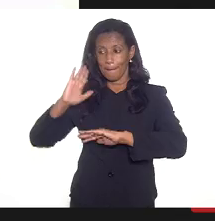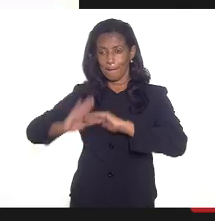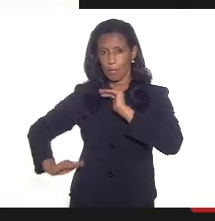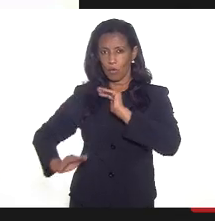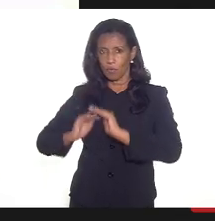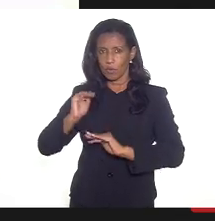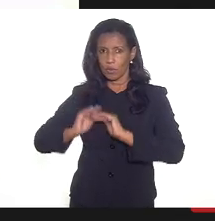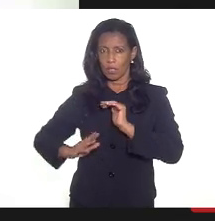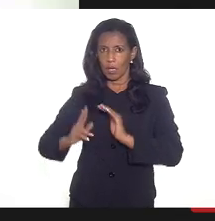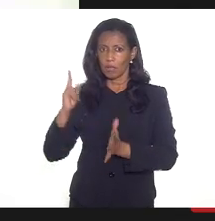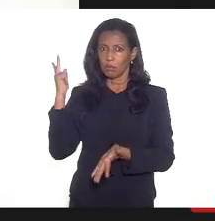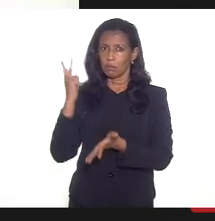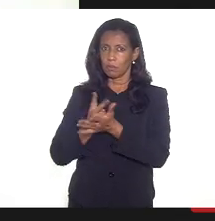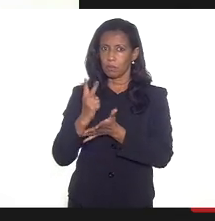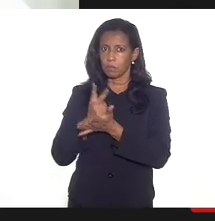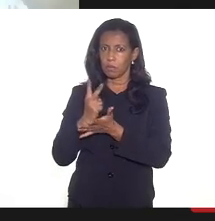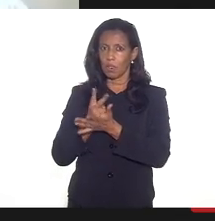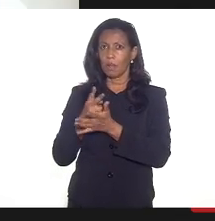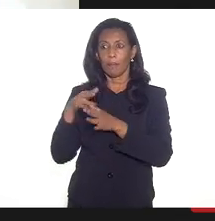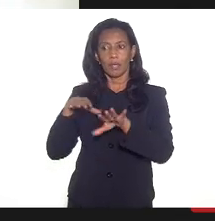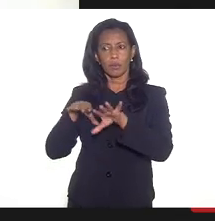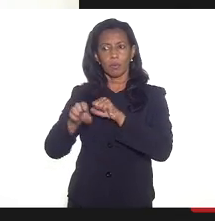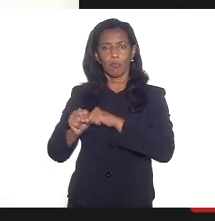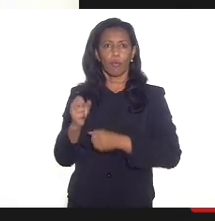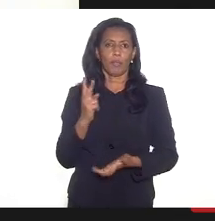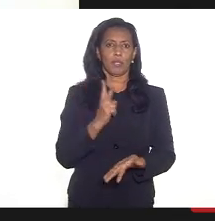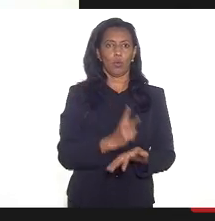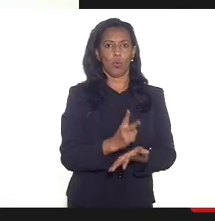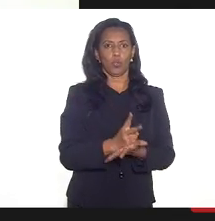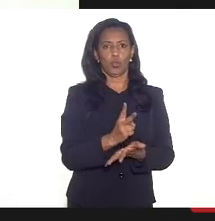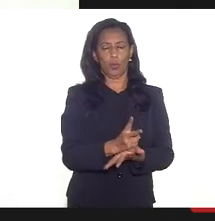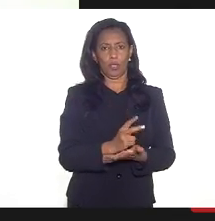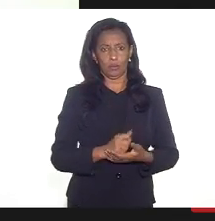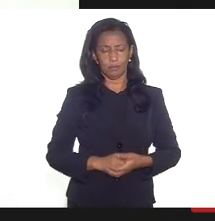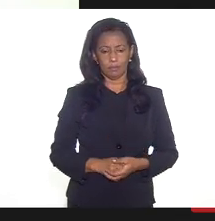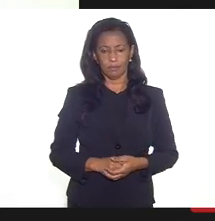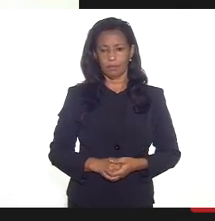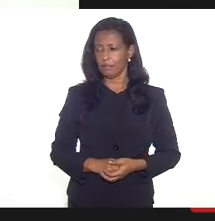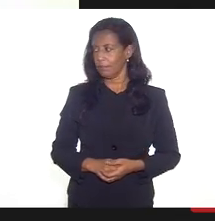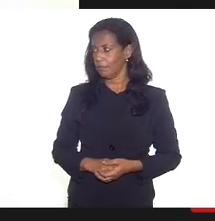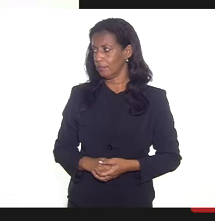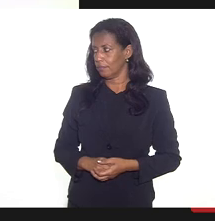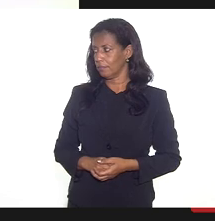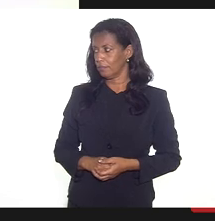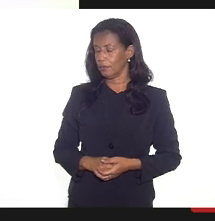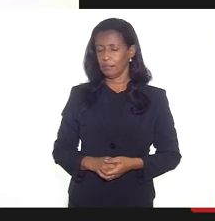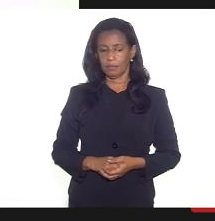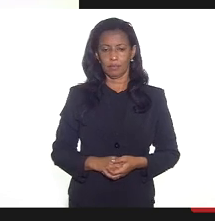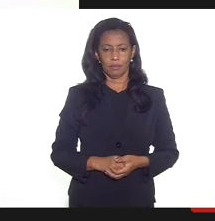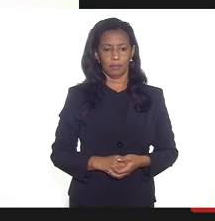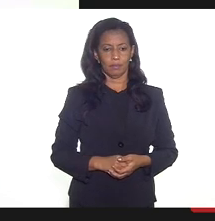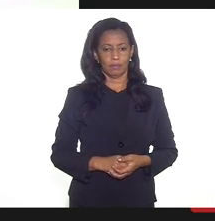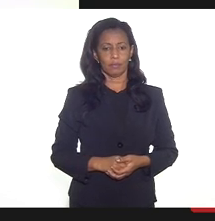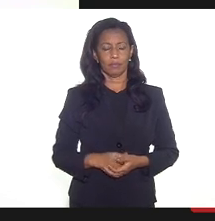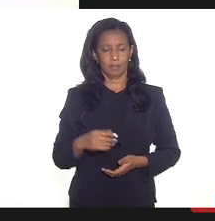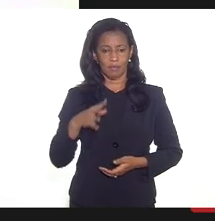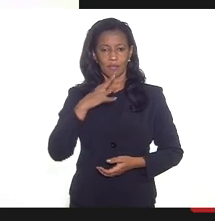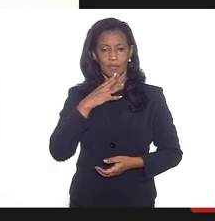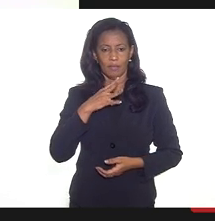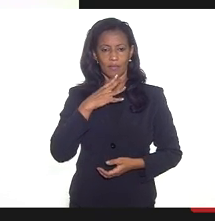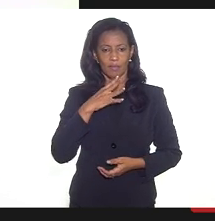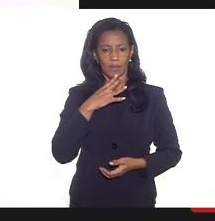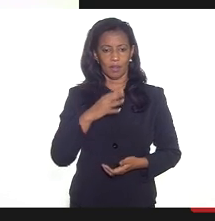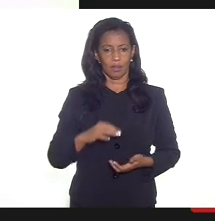profissionais passem realmente por uma formação continuada. As nossas famílias precisam também ser